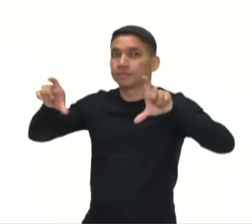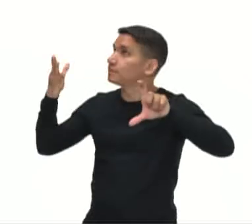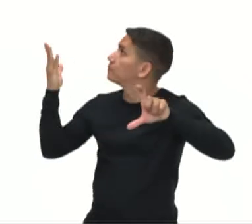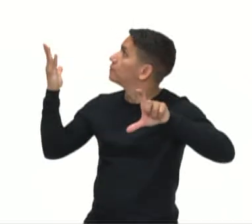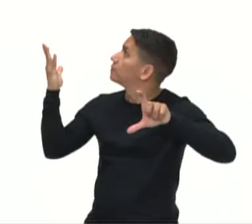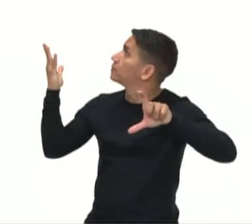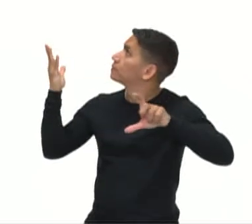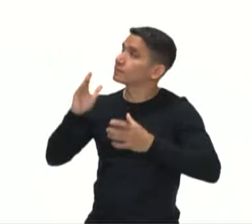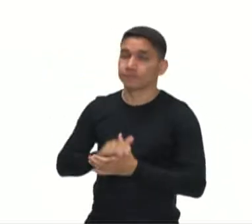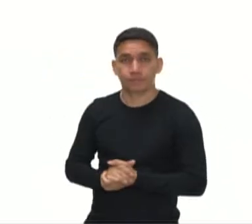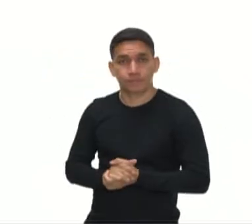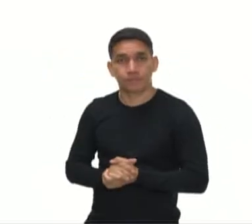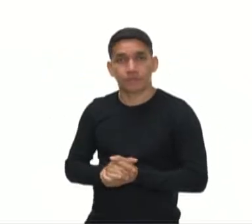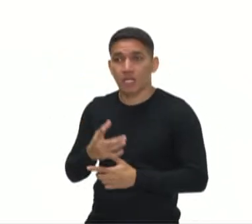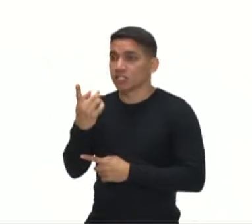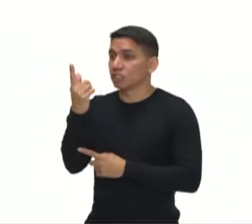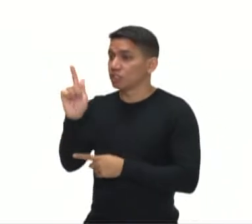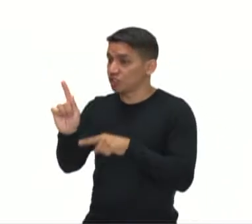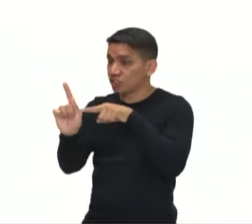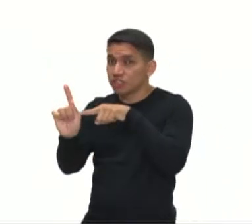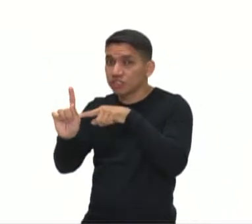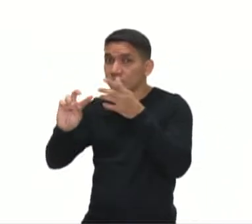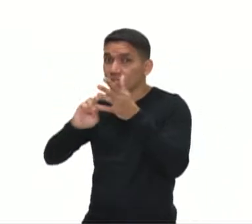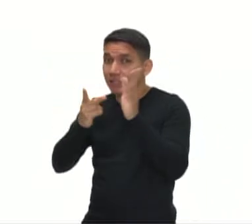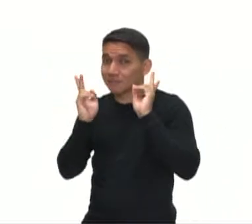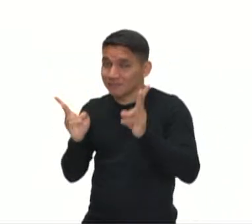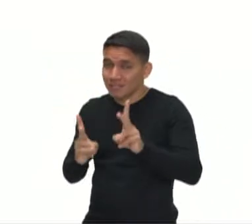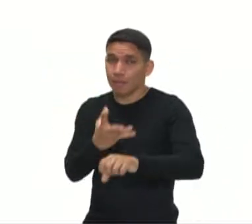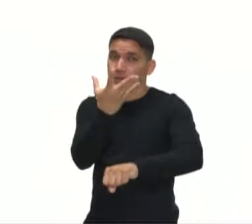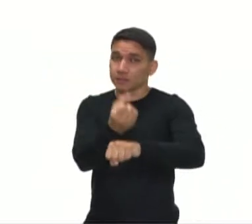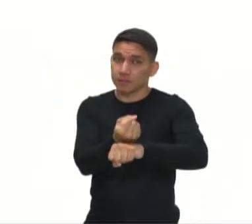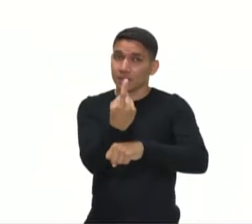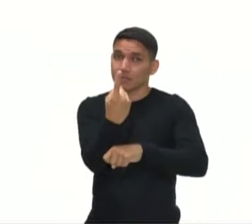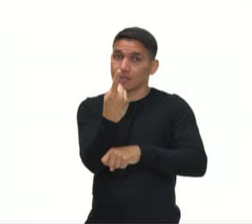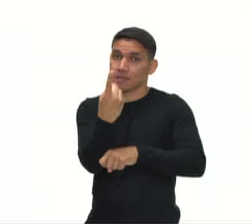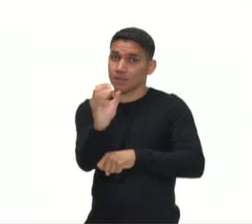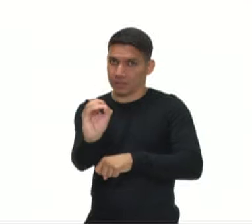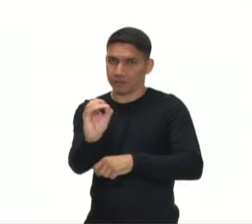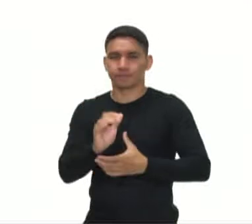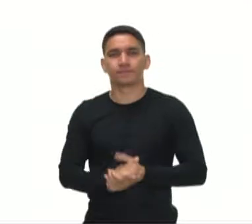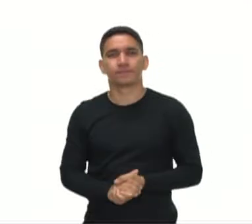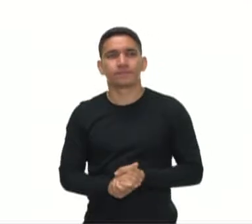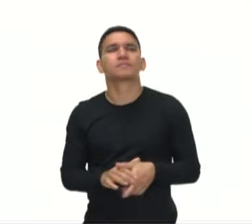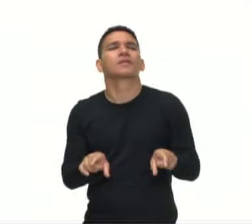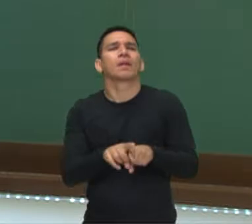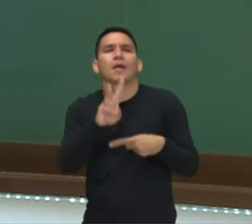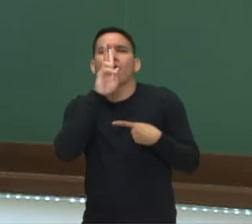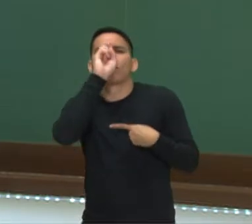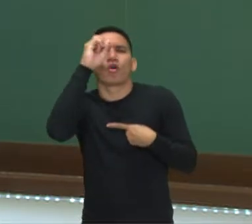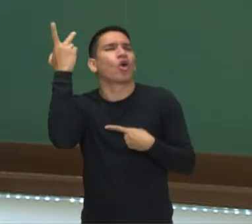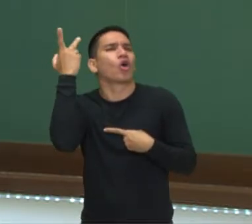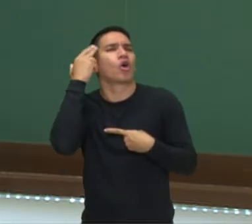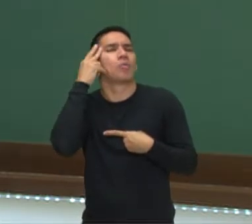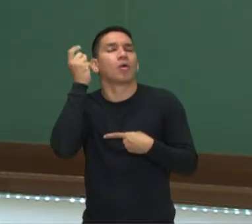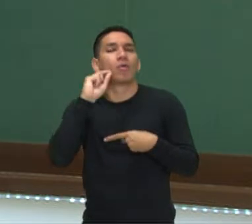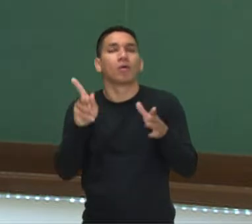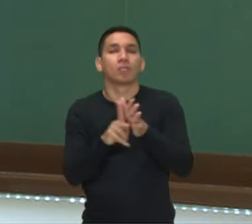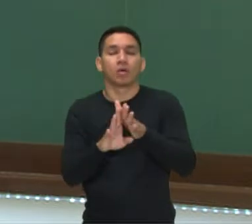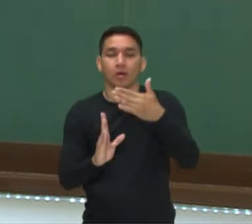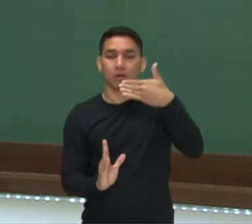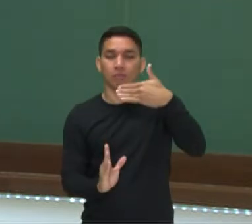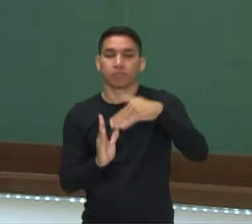igual a M vezes G, onde que o G vale 10. Você também tem a força normal, que é a força de compressão da superfície, que ela é apontada